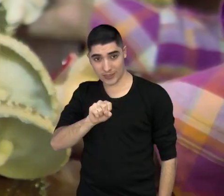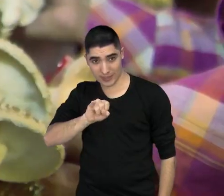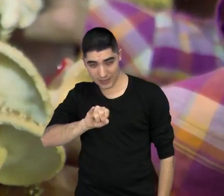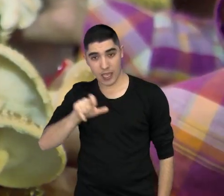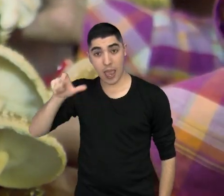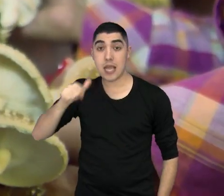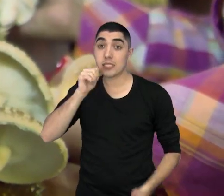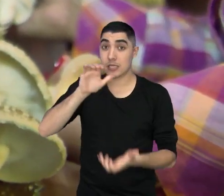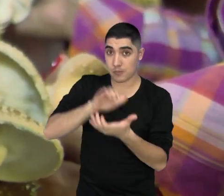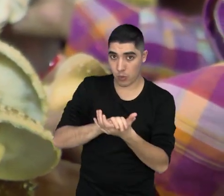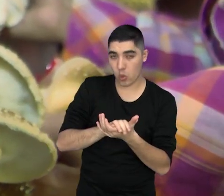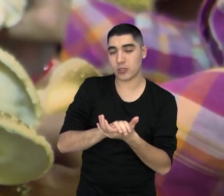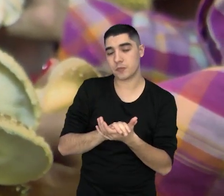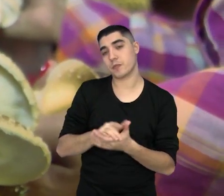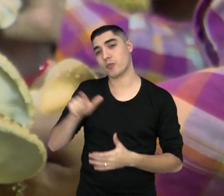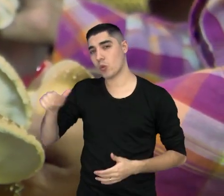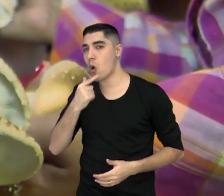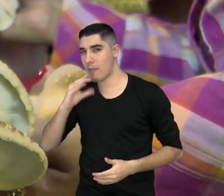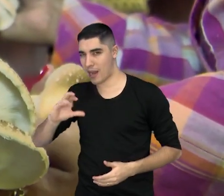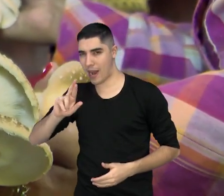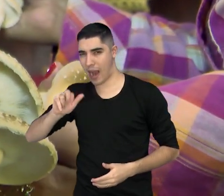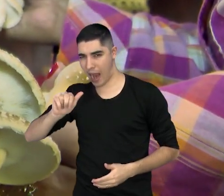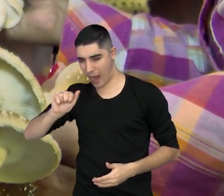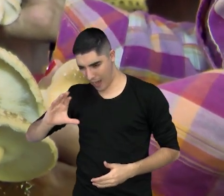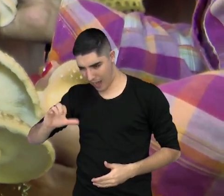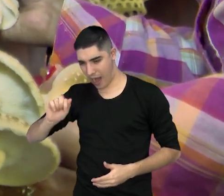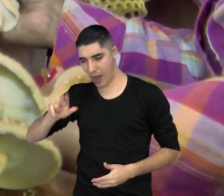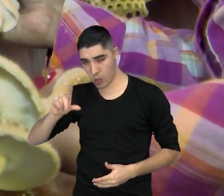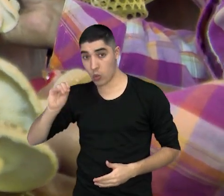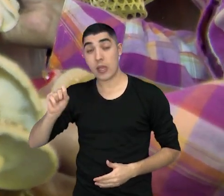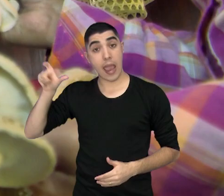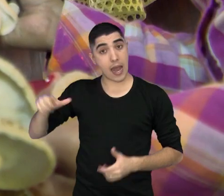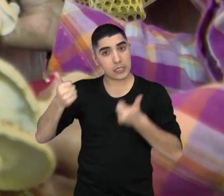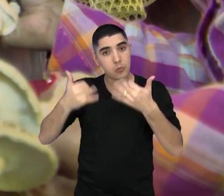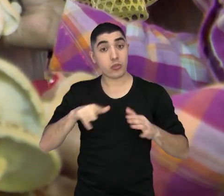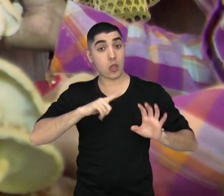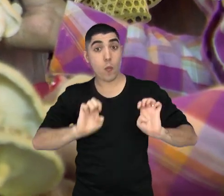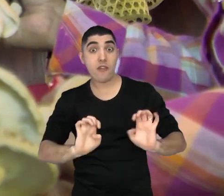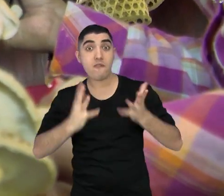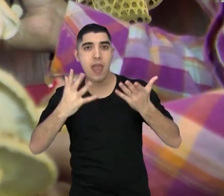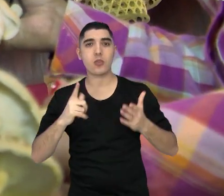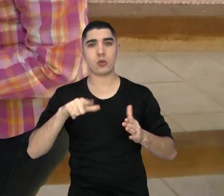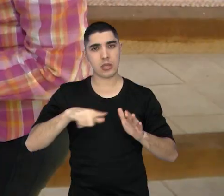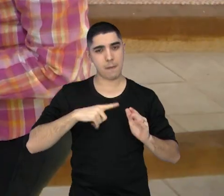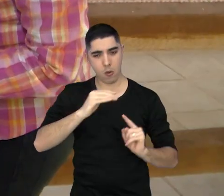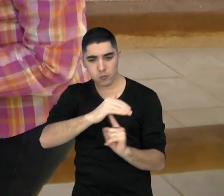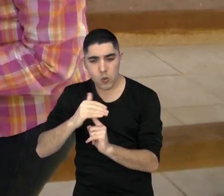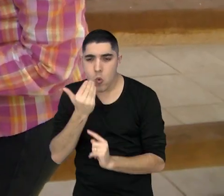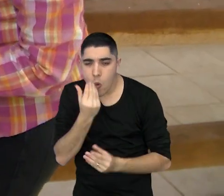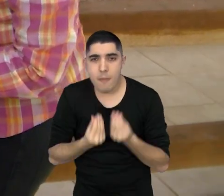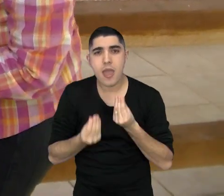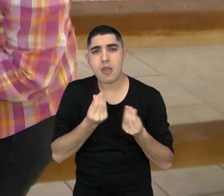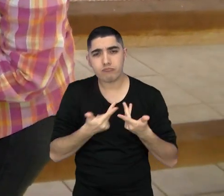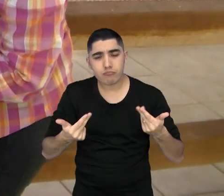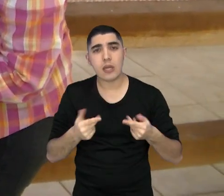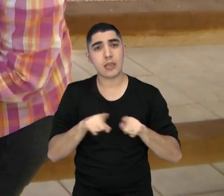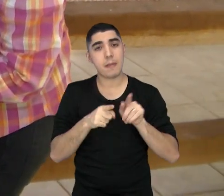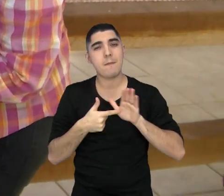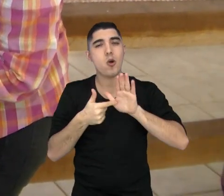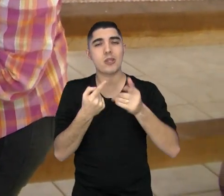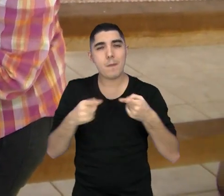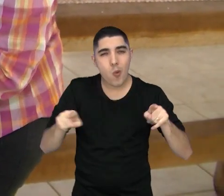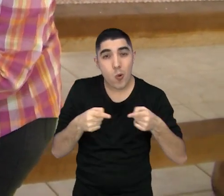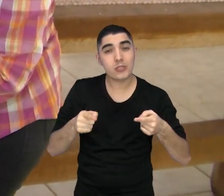Carlos, falou sobre um festival anual que conta com degustação, apresentação musical e uma valiosa troca